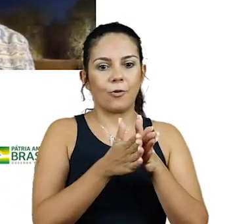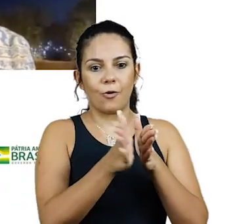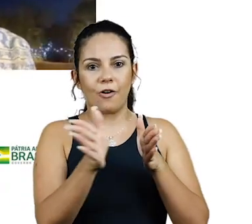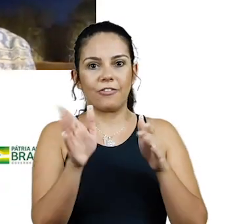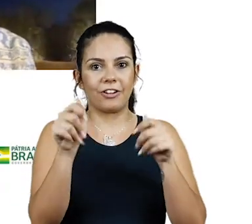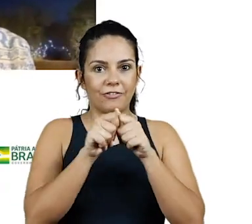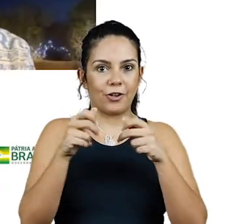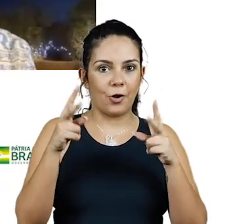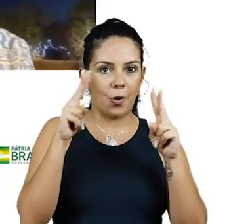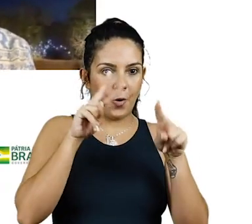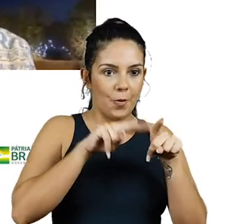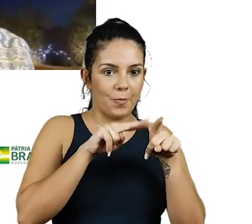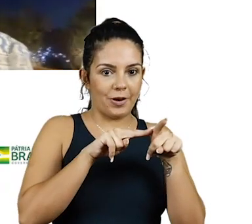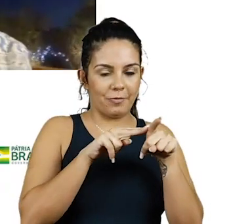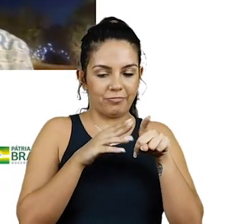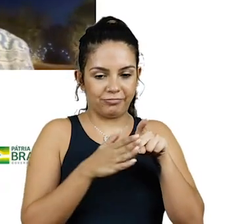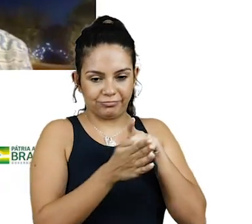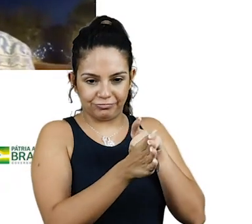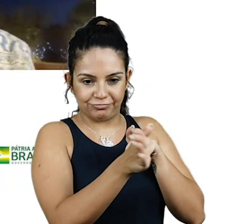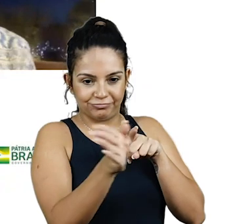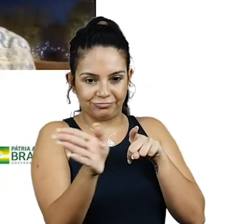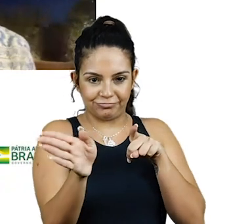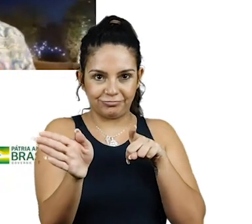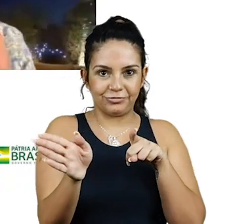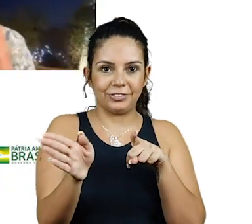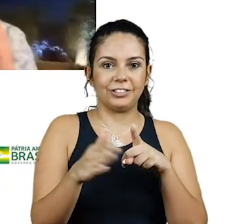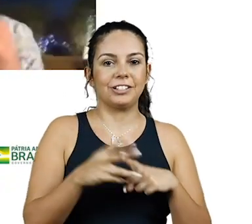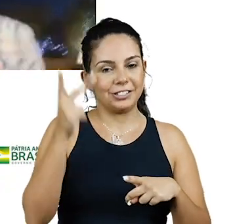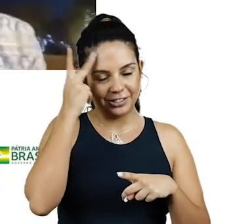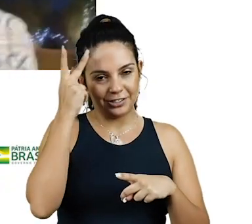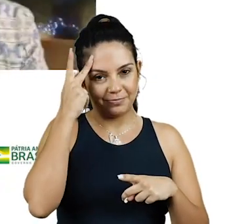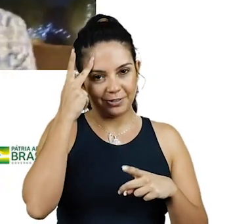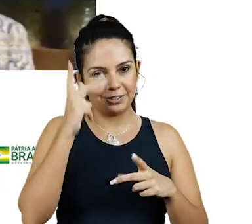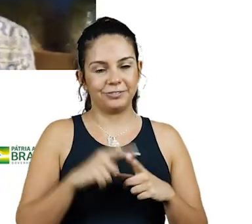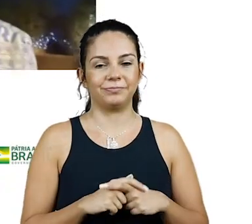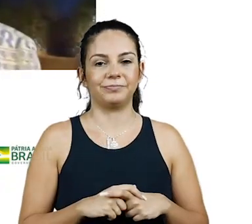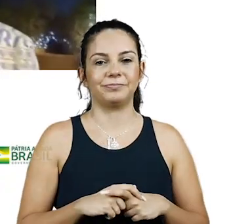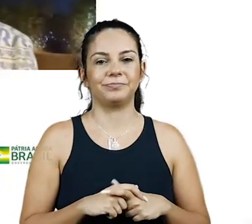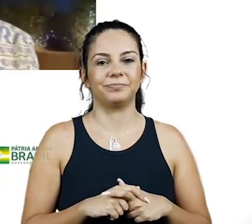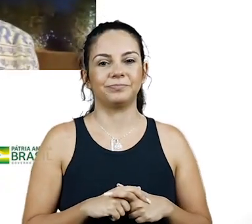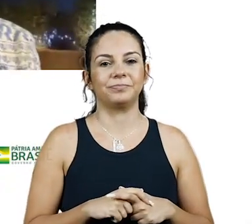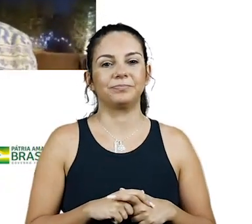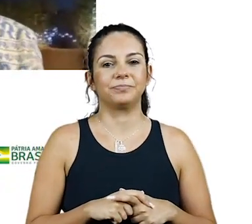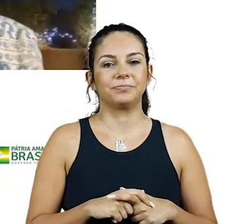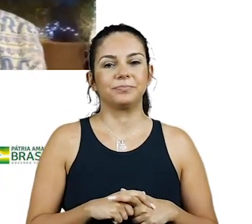curva que você fez de Uberaba, assim, entrando diretamente a curva, passando para São Paulo?